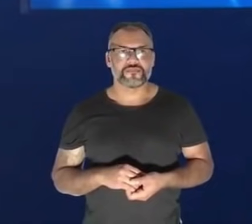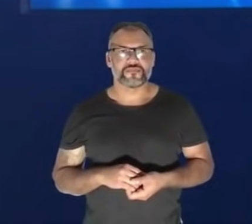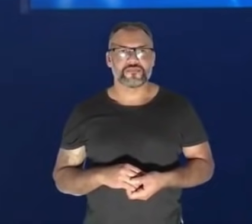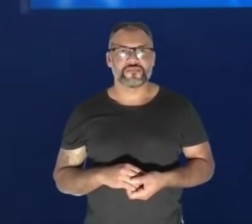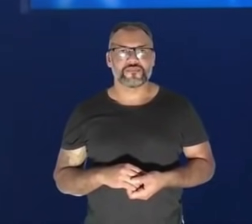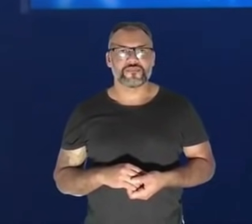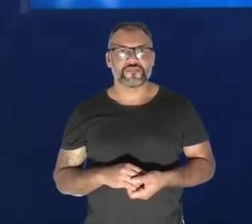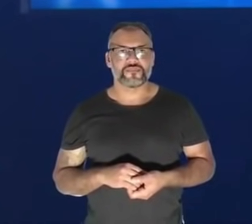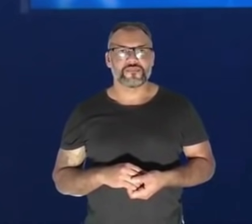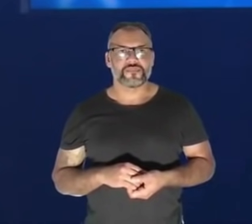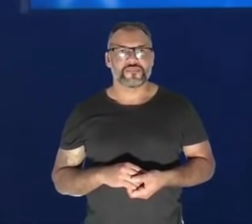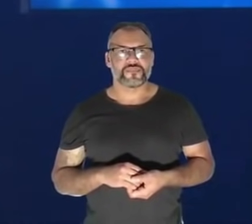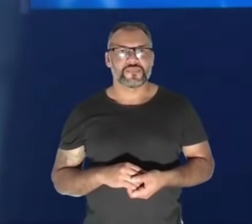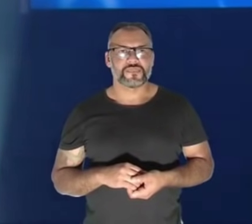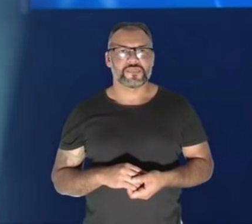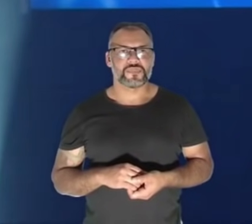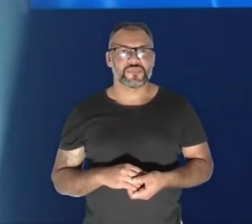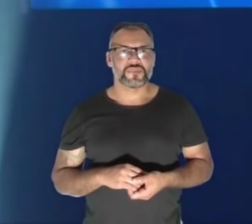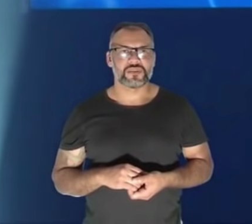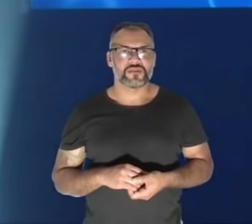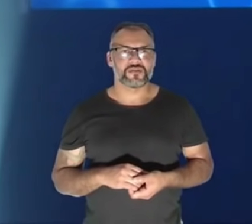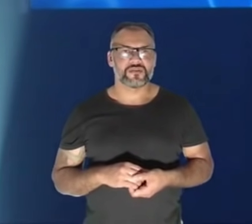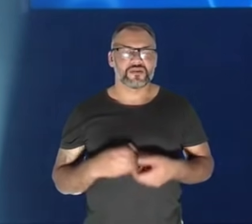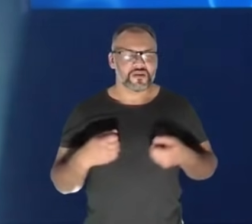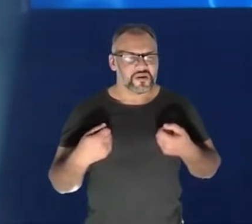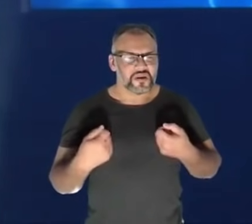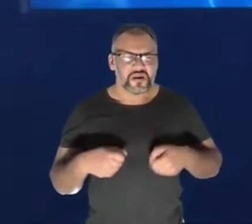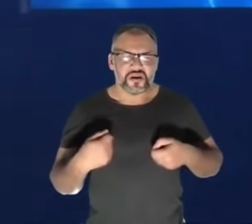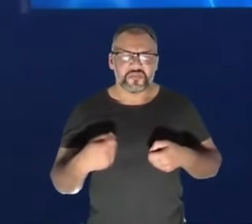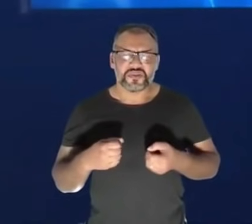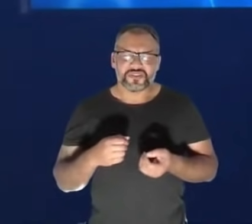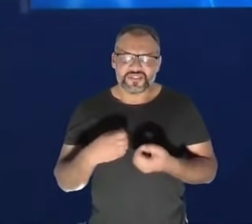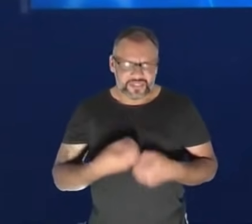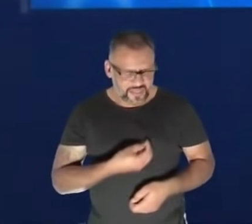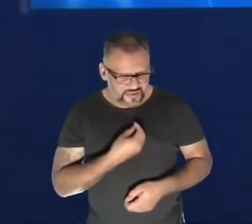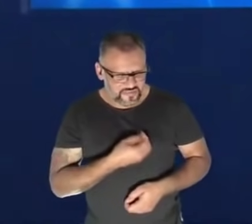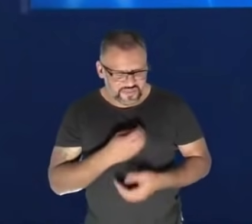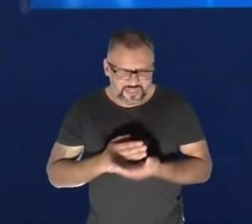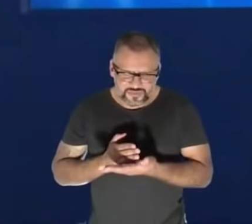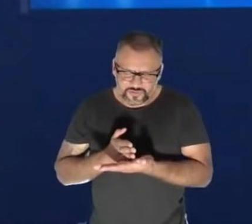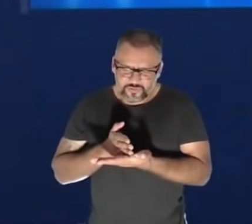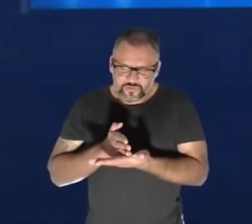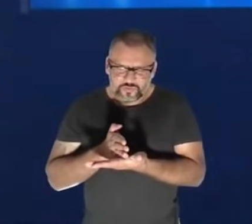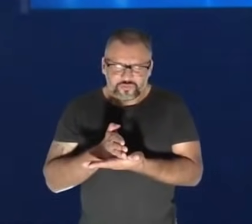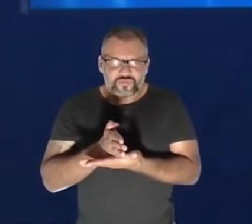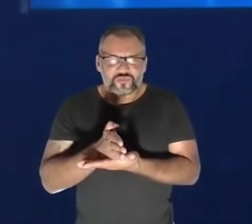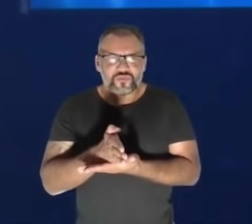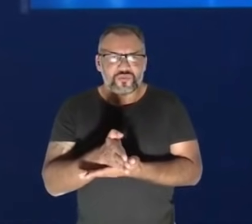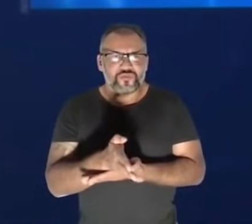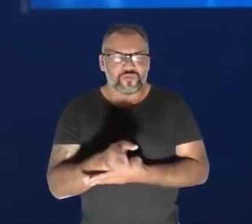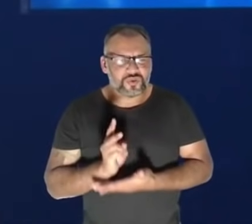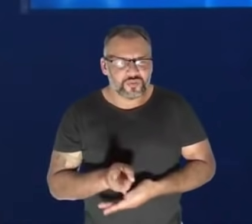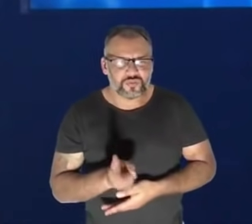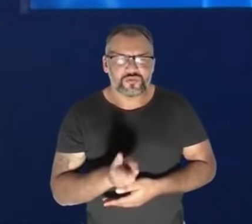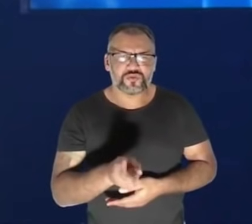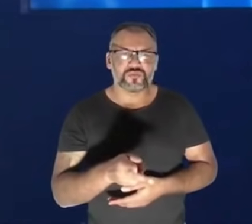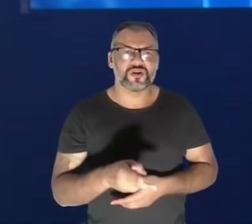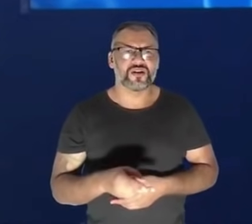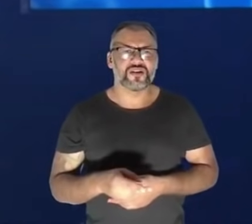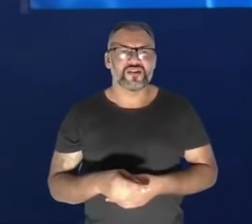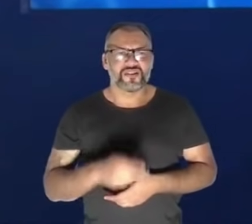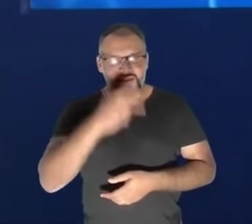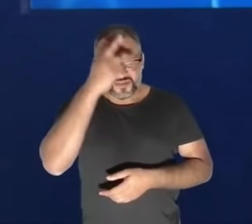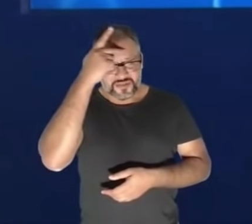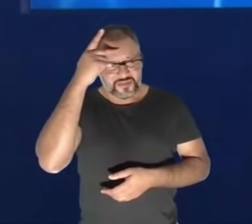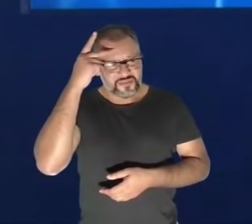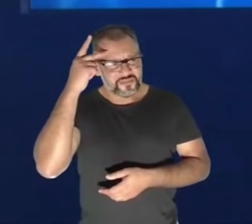é fechar os olhos a gente nunca deve dizer eu não consigo orar até porque a oração não deveria ser algo que